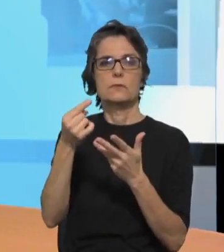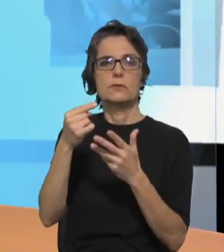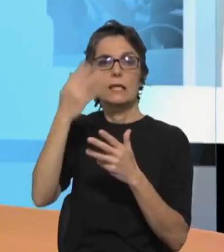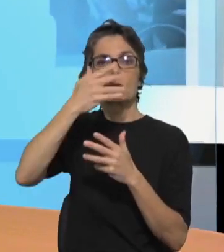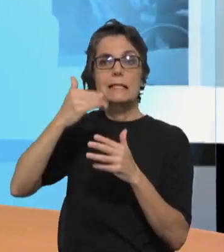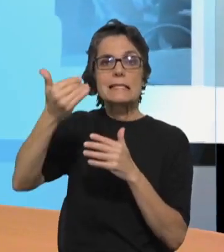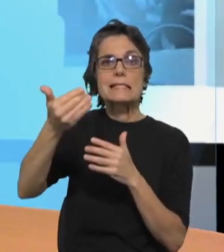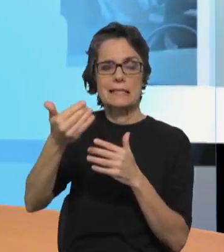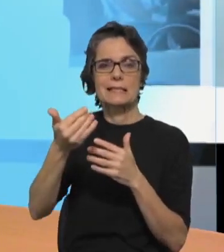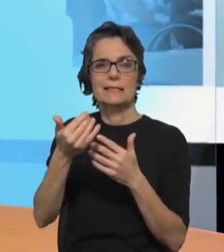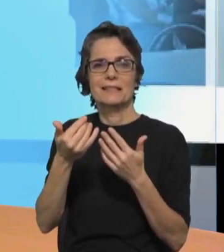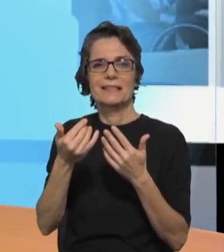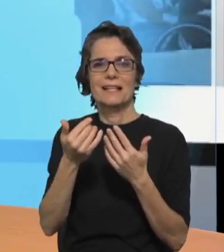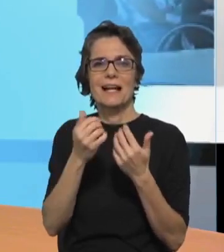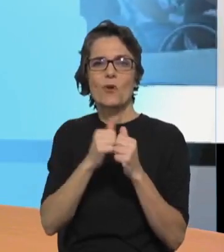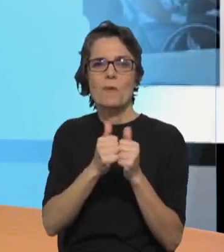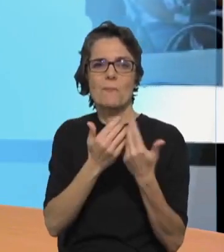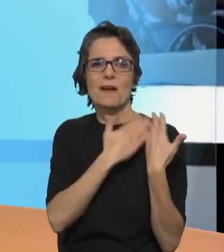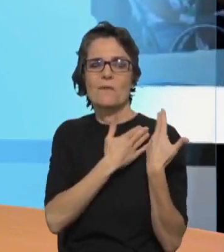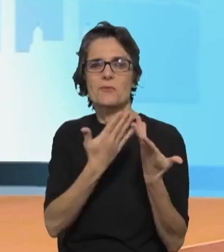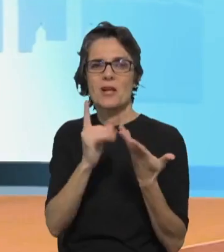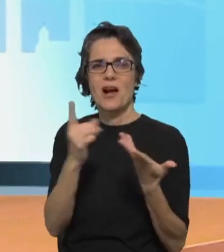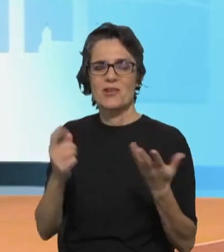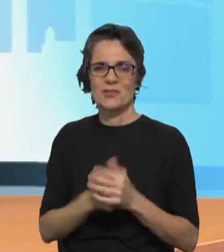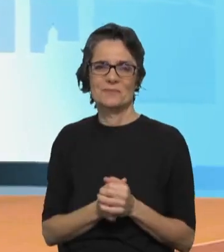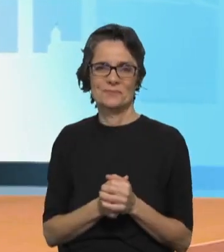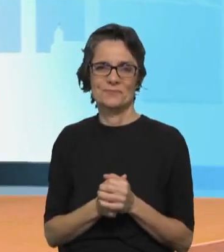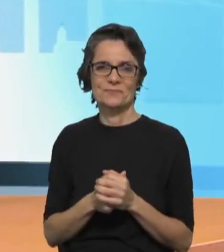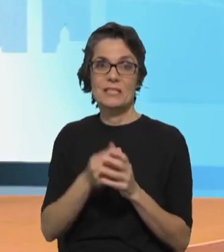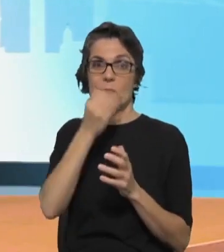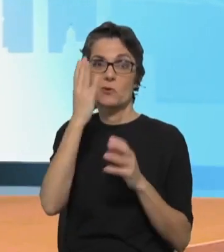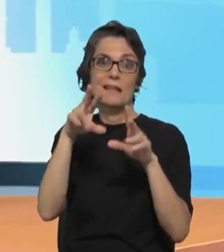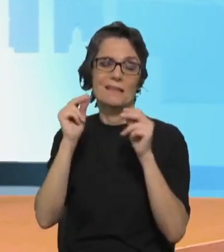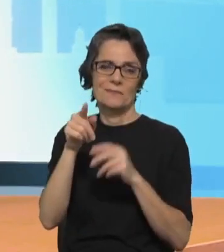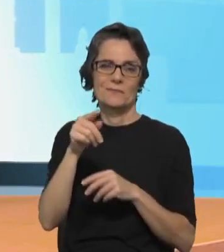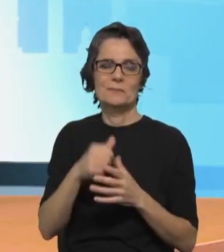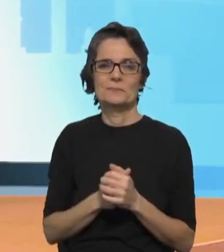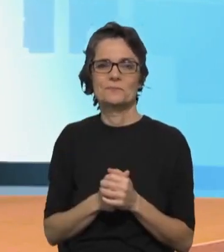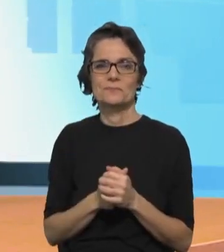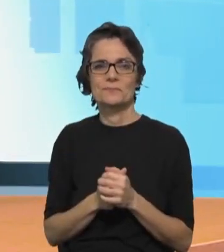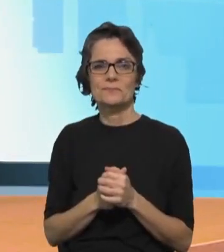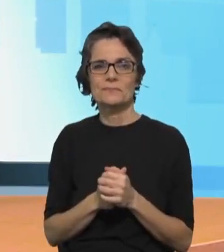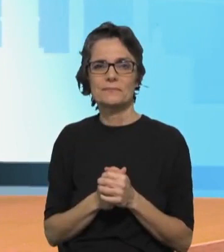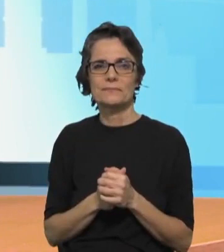madrugada limpa que a Sofia escreveu? A Renascença teve um papel que acabou por ser